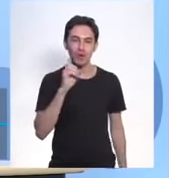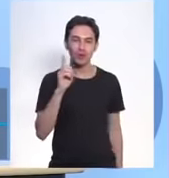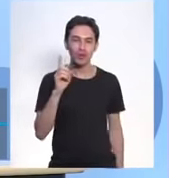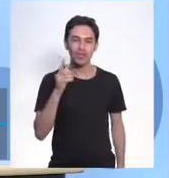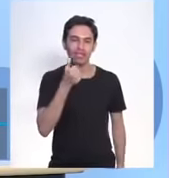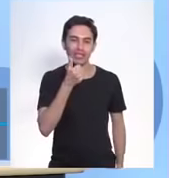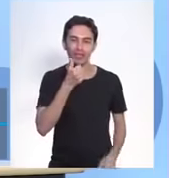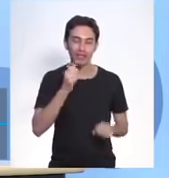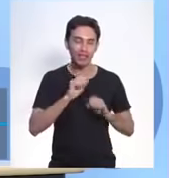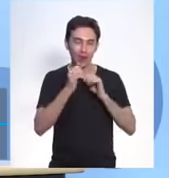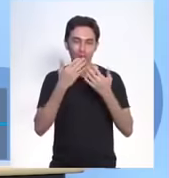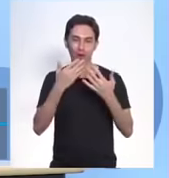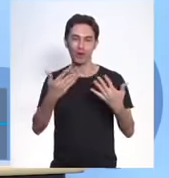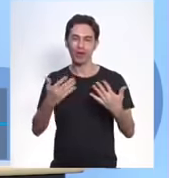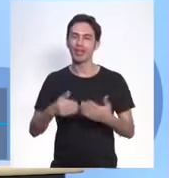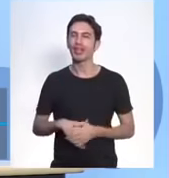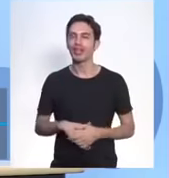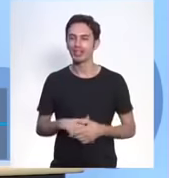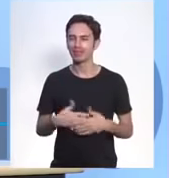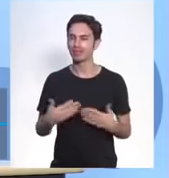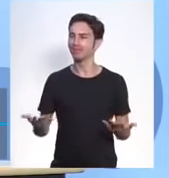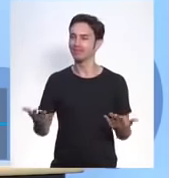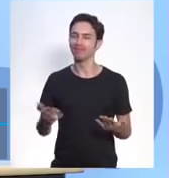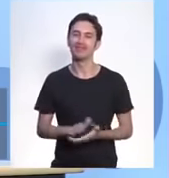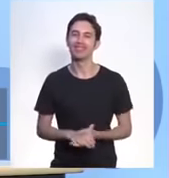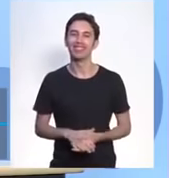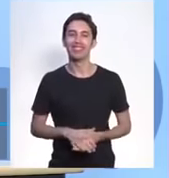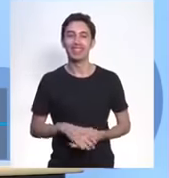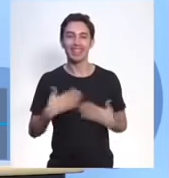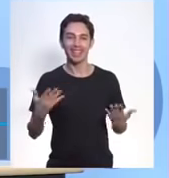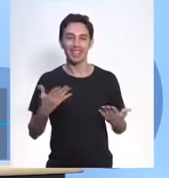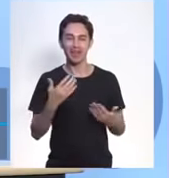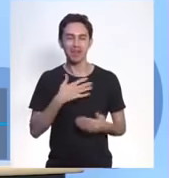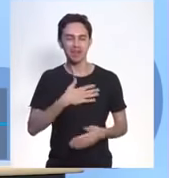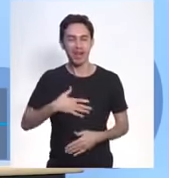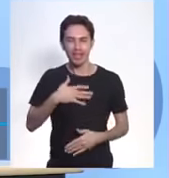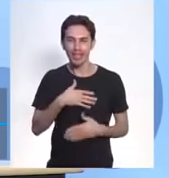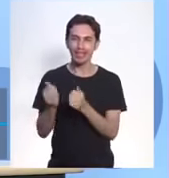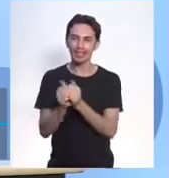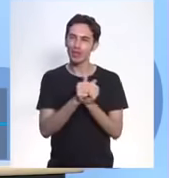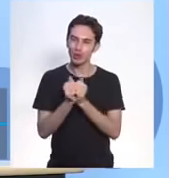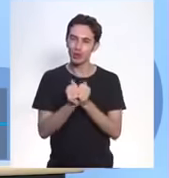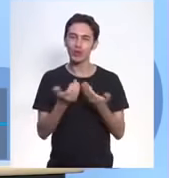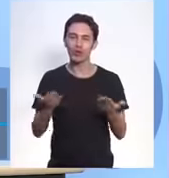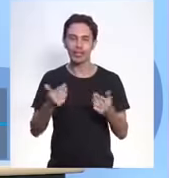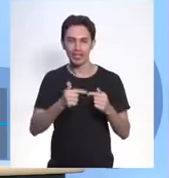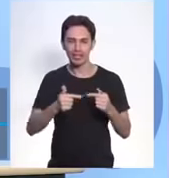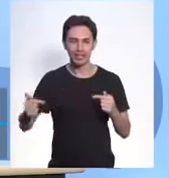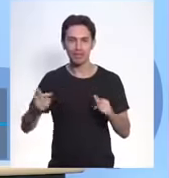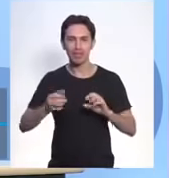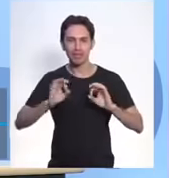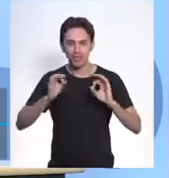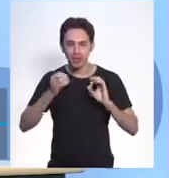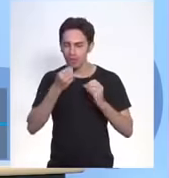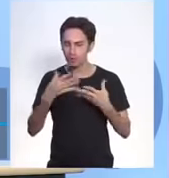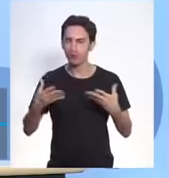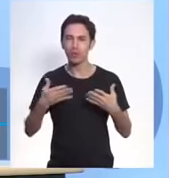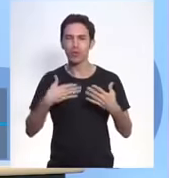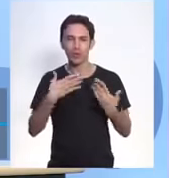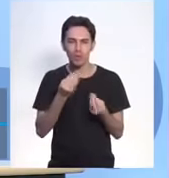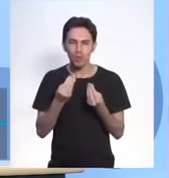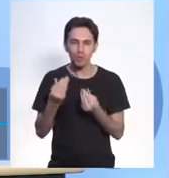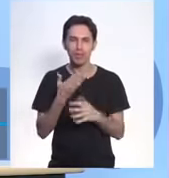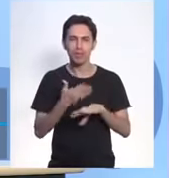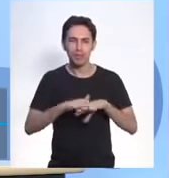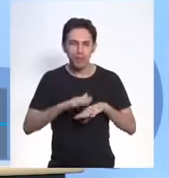ótimo que nós vamos fazer tá contigo nessa aula aí que seja maravilhoso para nós essa semana aí com muita matemática muita educação